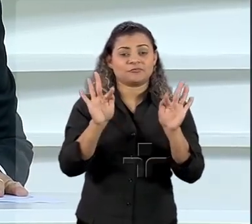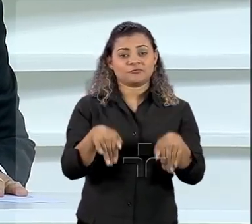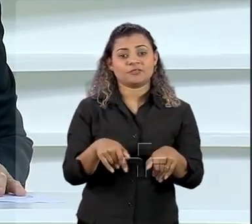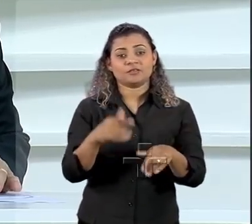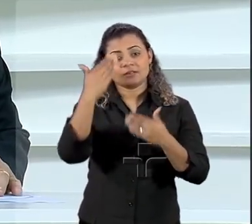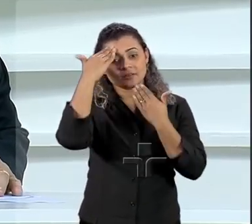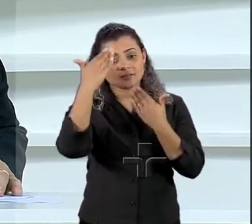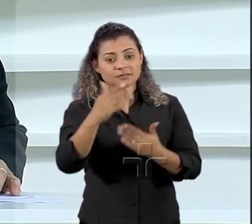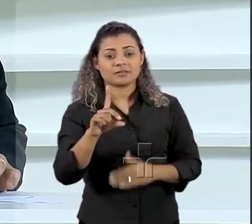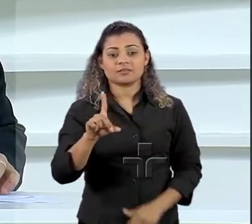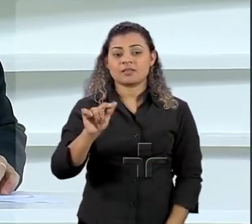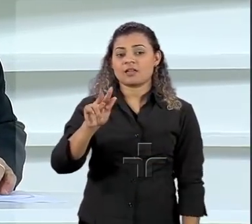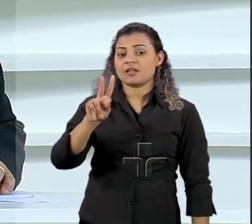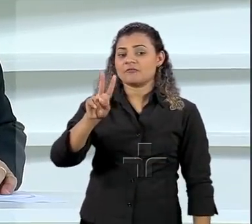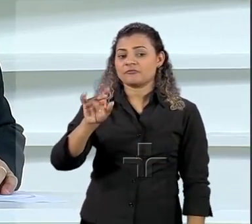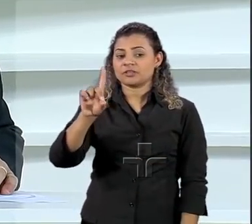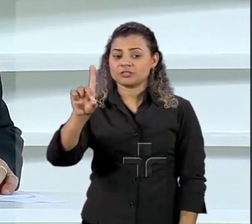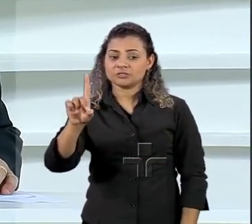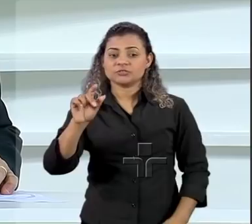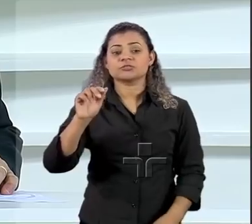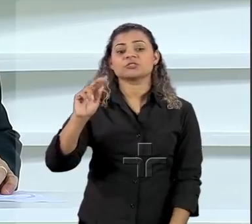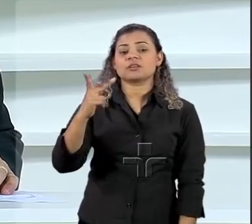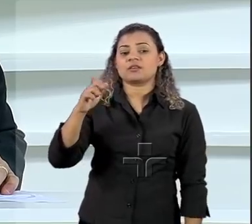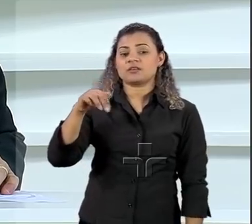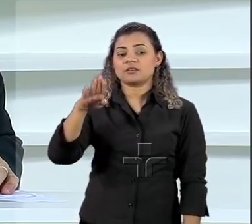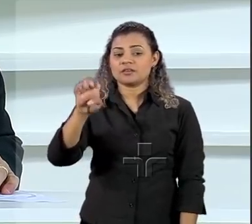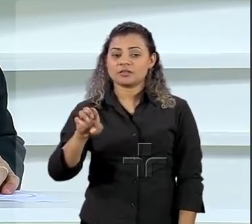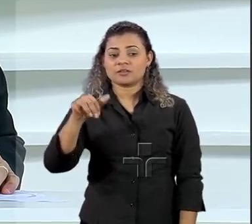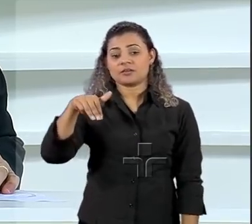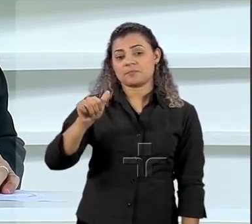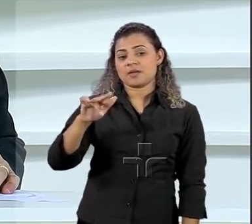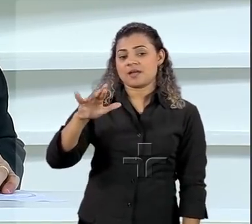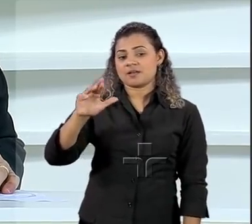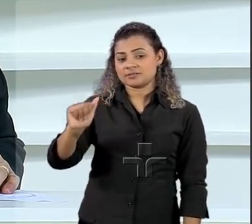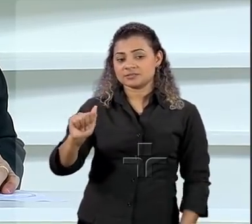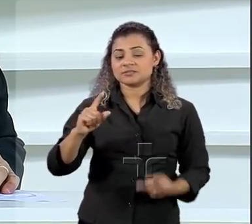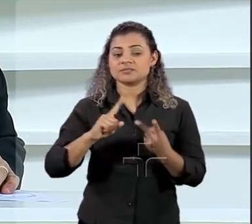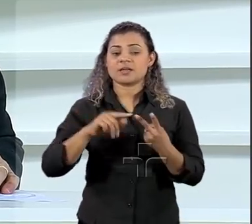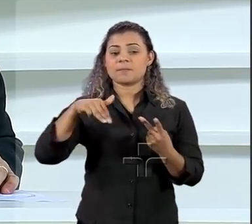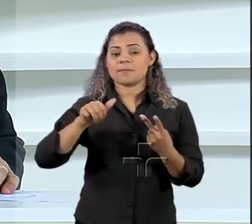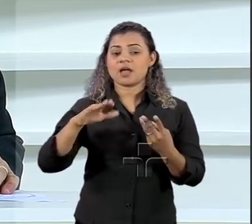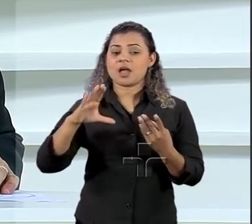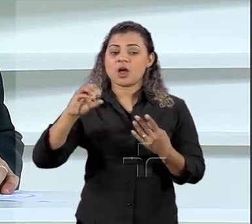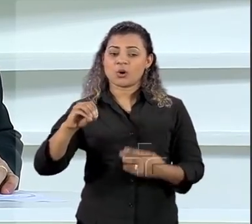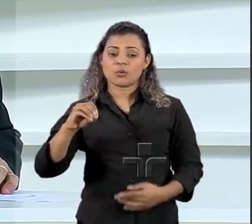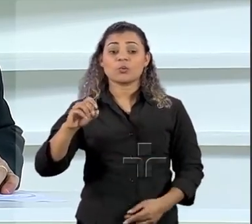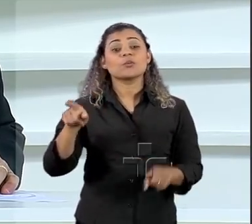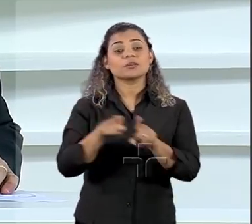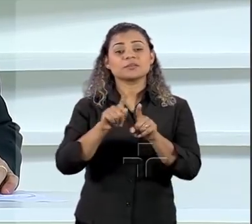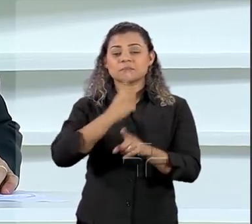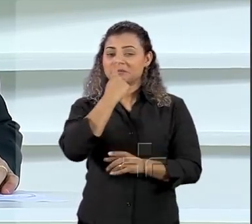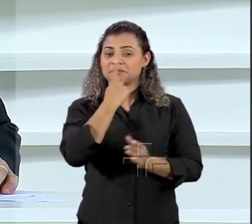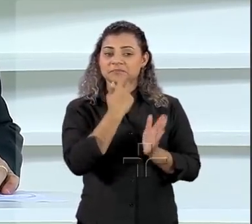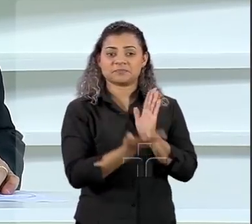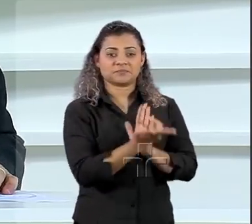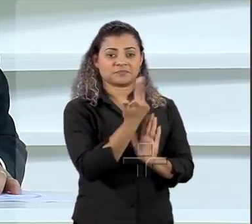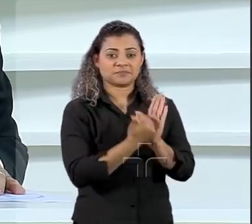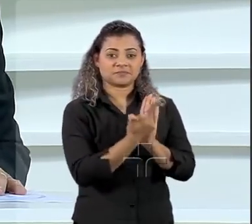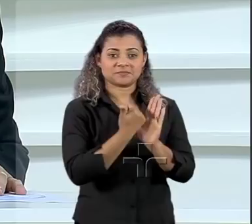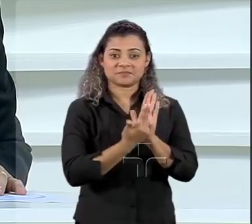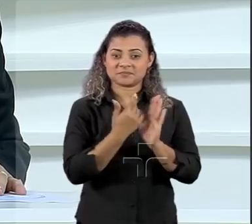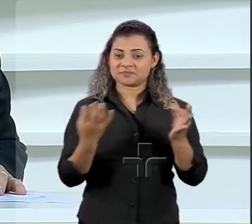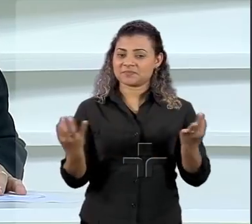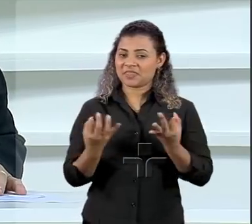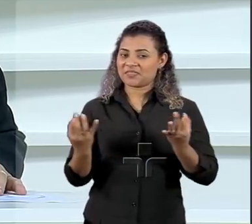Davi Wippe, da Márcia Bandini, do Henrique Javi, do Marco Volpe e do nosso cartunista